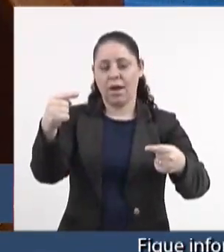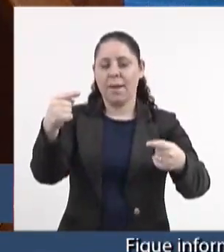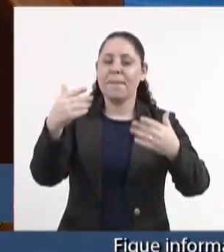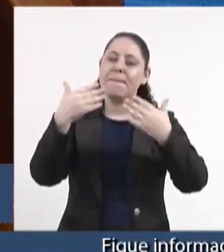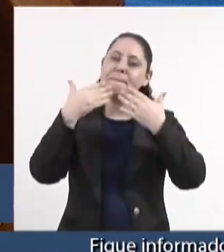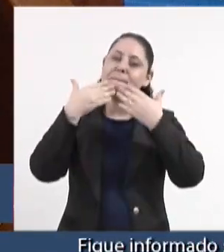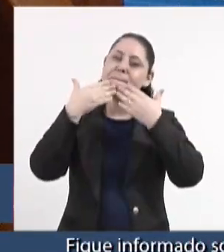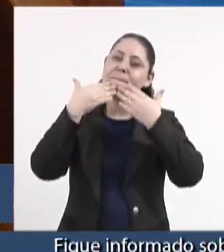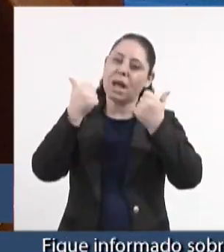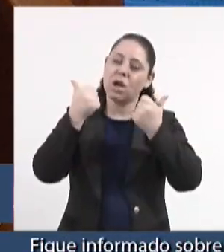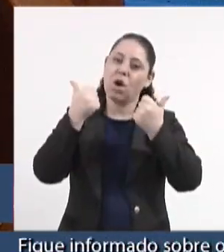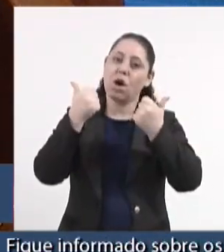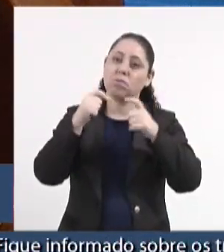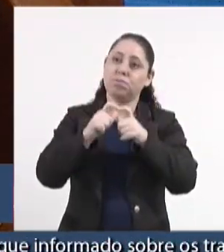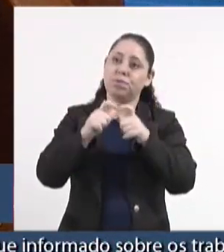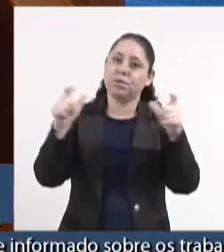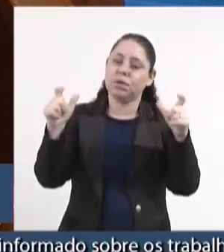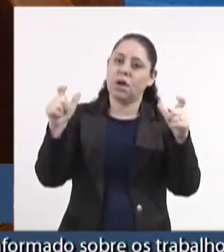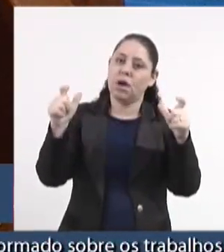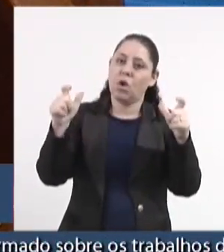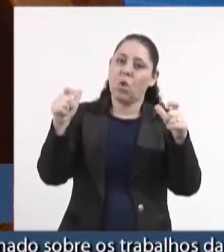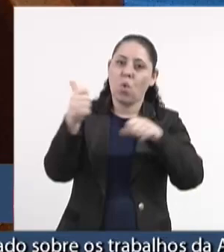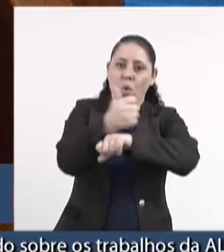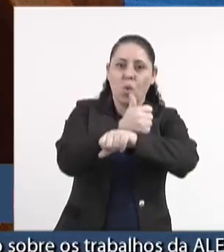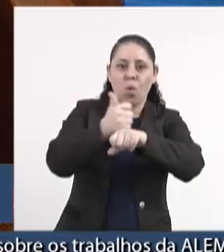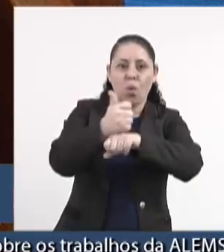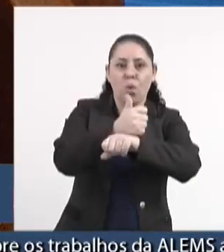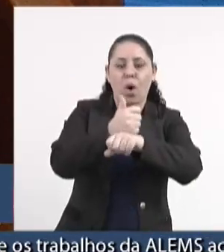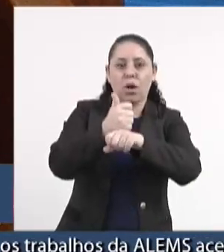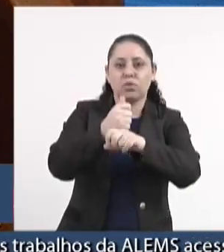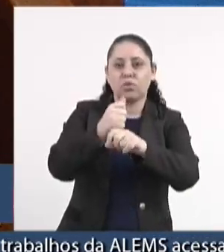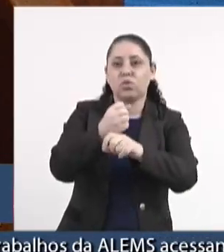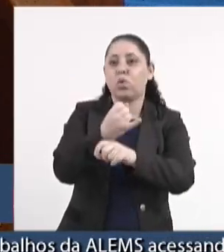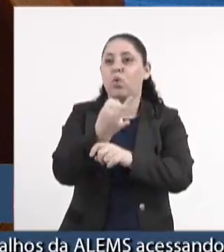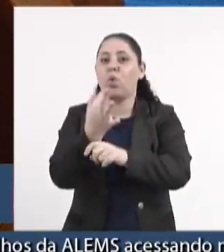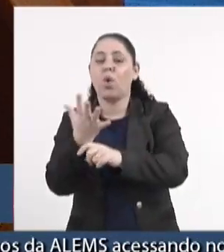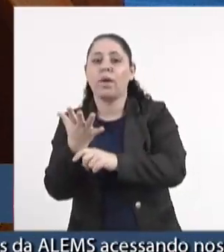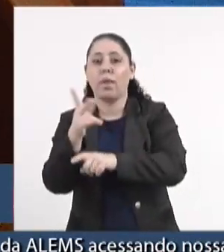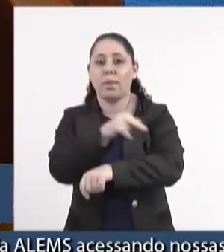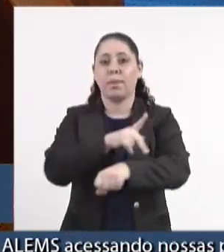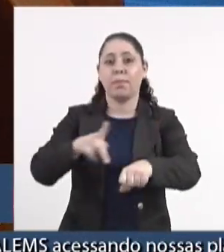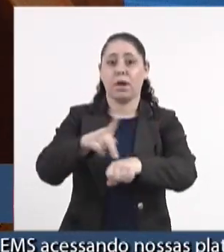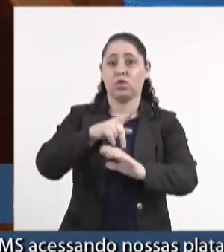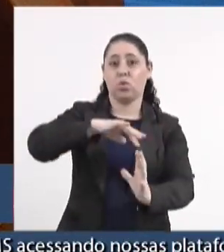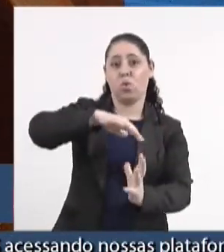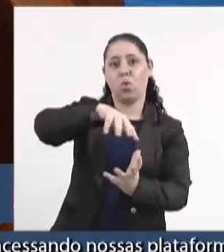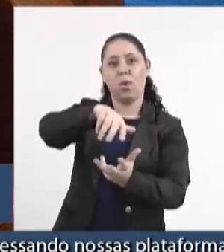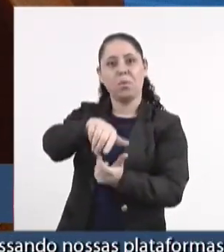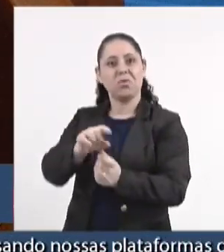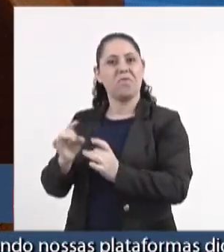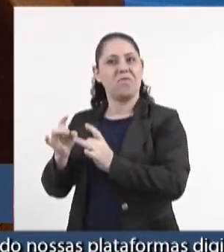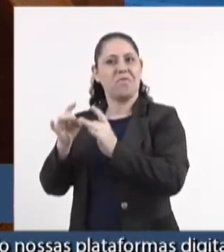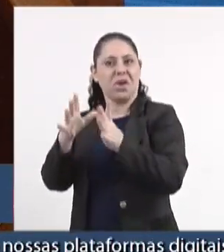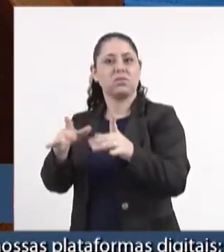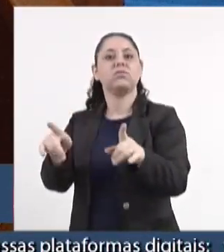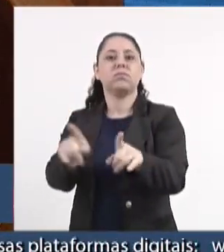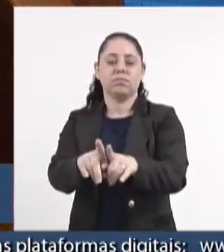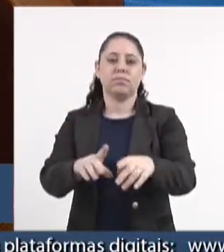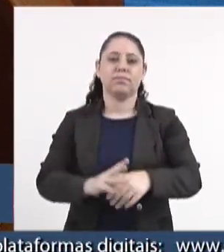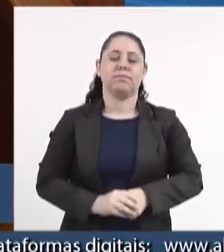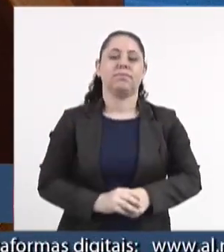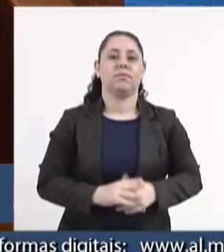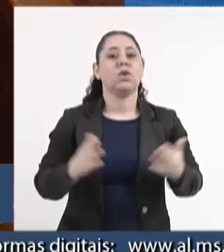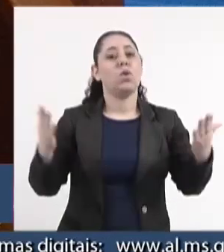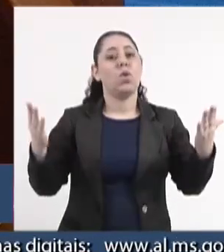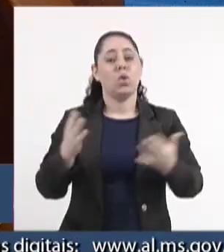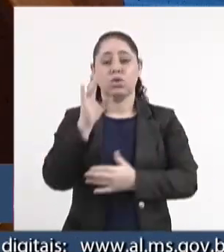melhores produções, tanto em qualidade como em quantidade, em todo o país e no mundo. Hoje